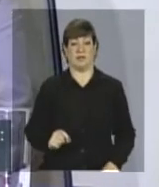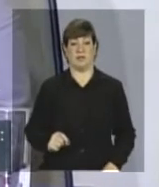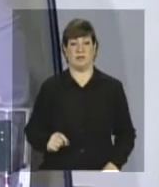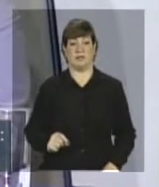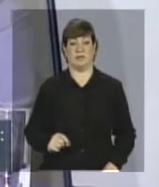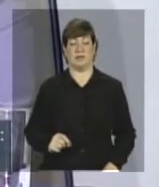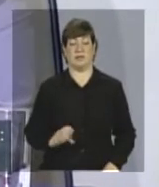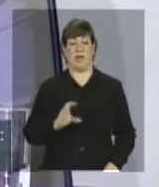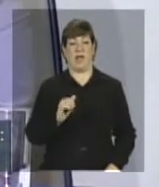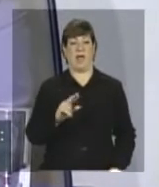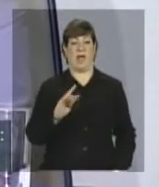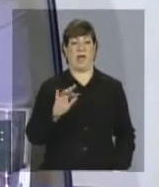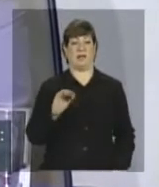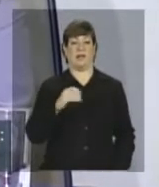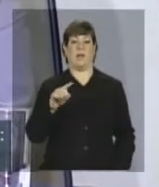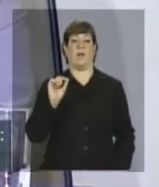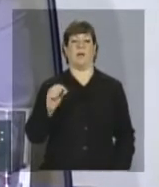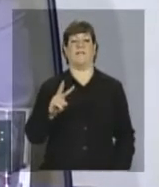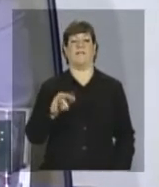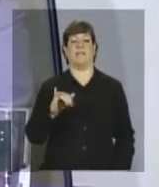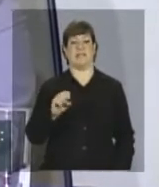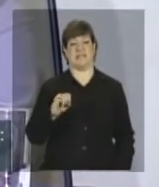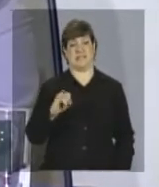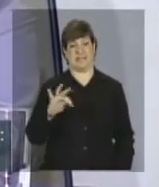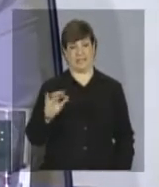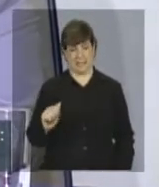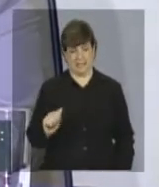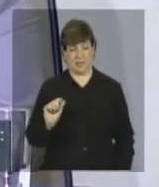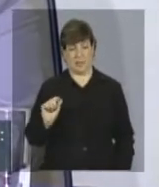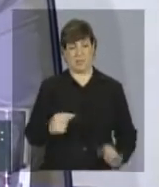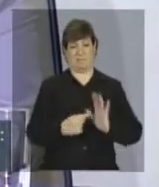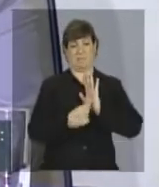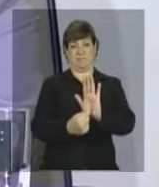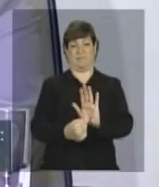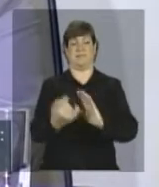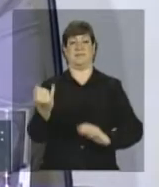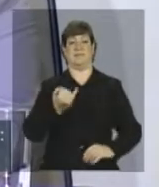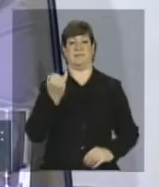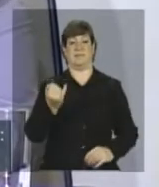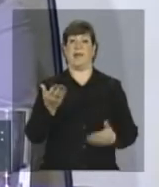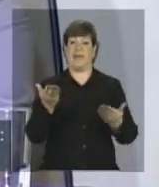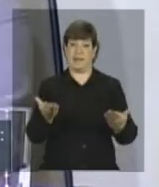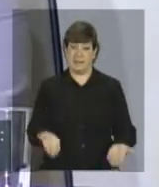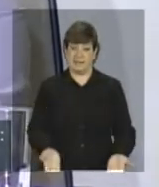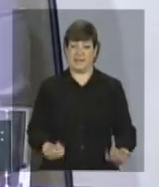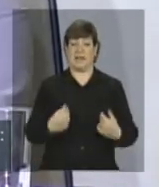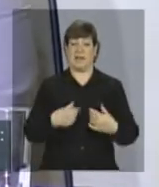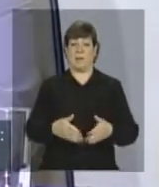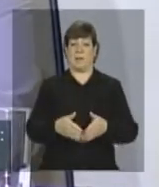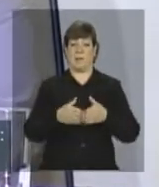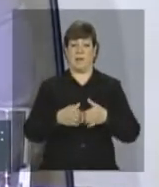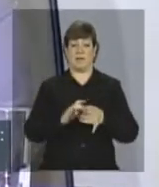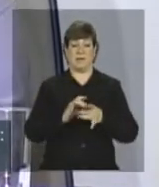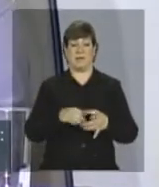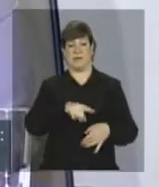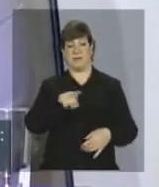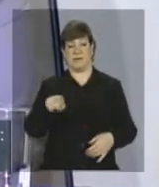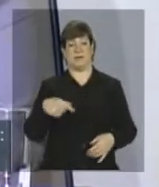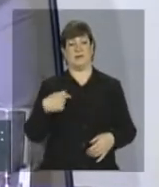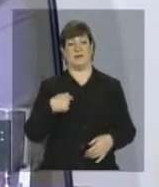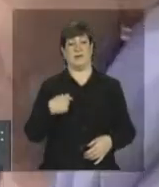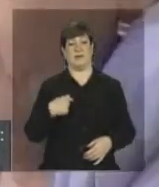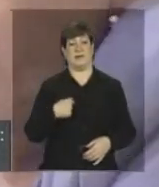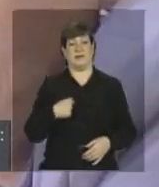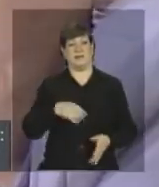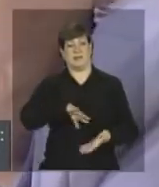o cartão de visita, né? E é nesse sentido que eu peço permissão para sair um pouco do